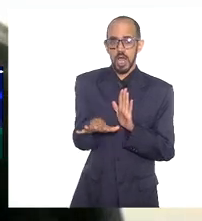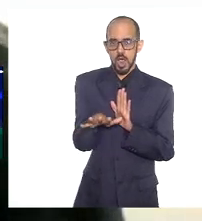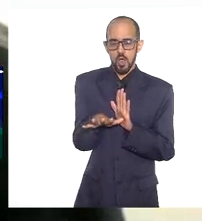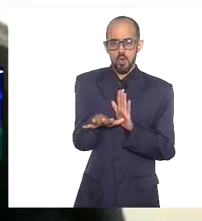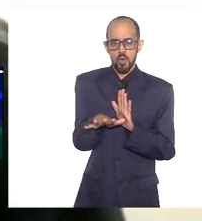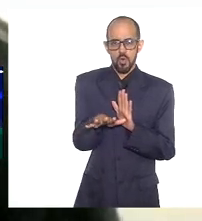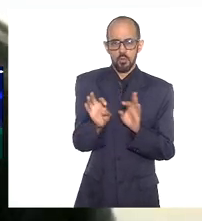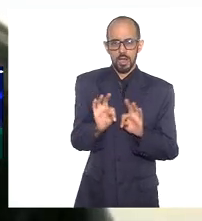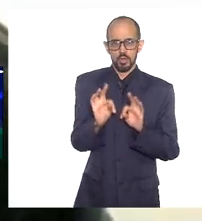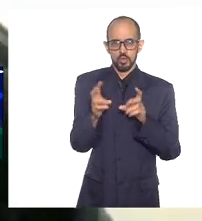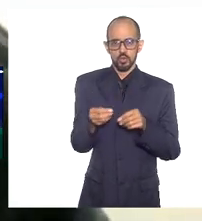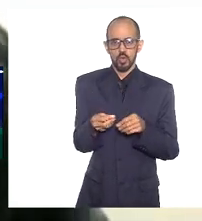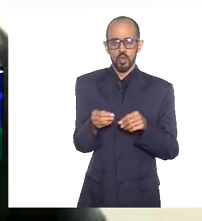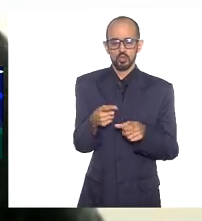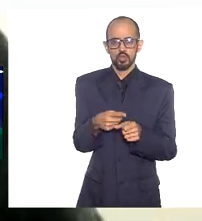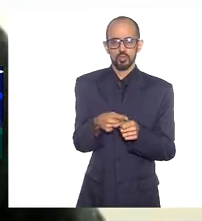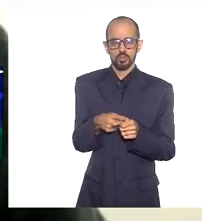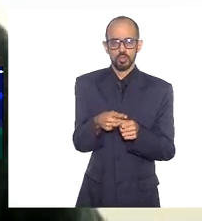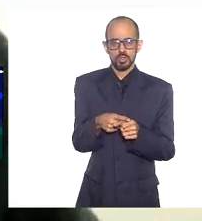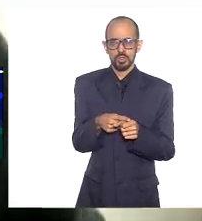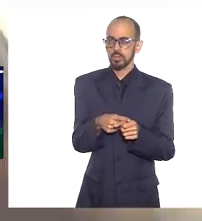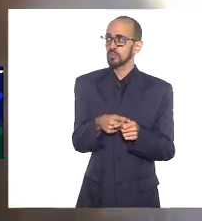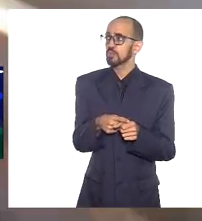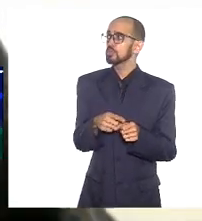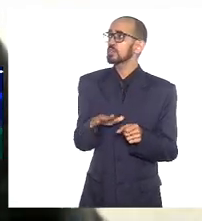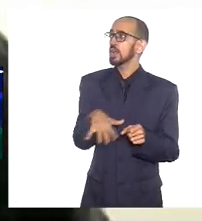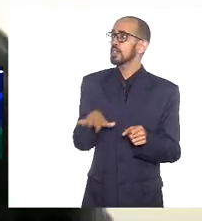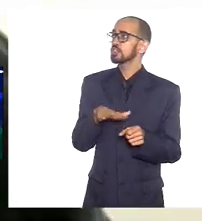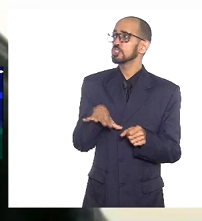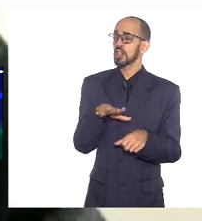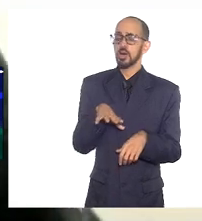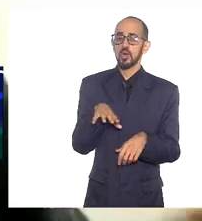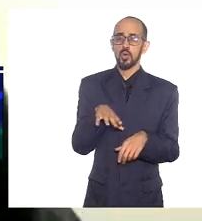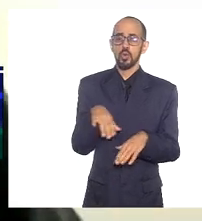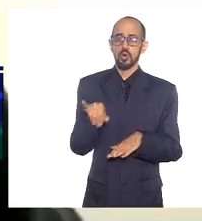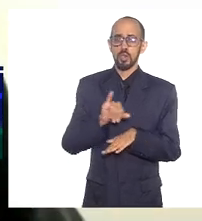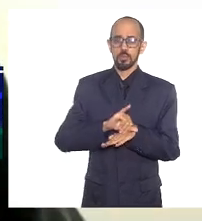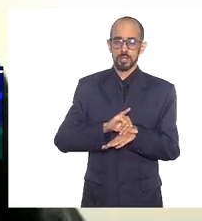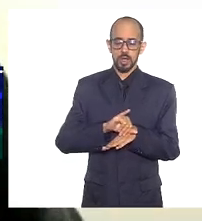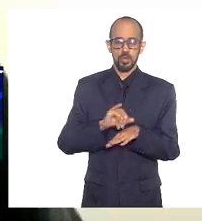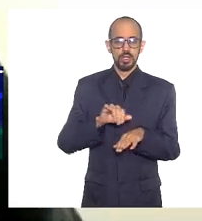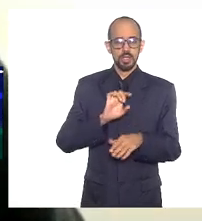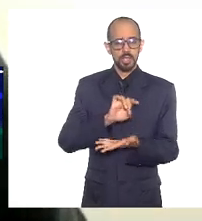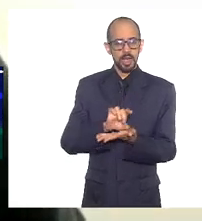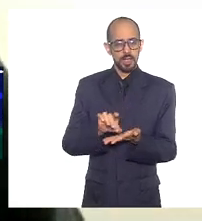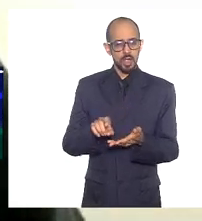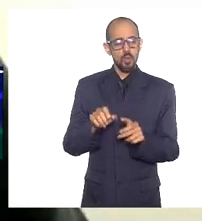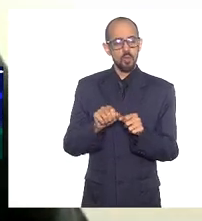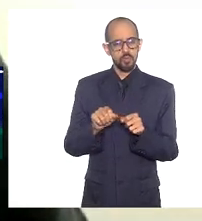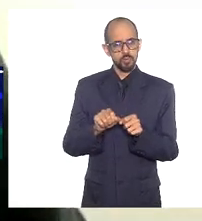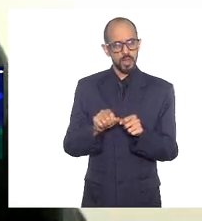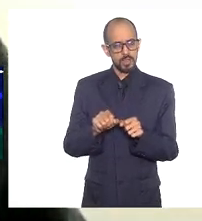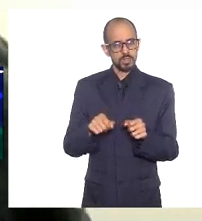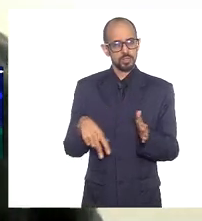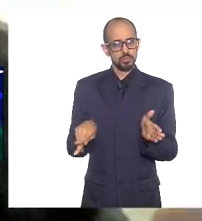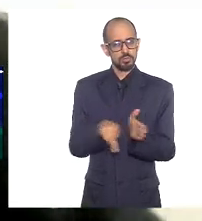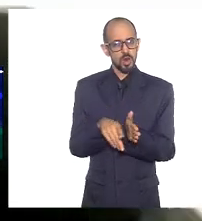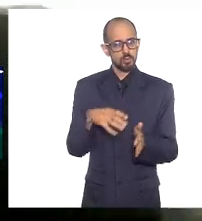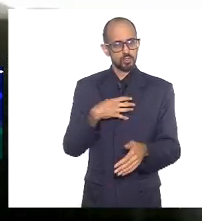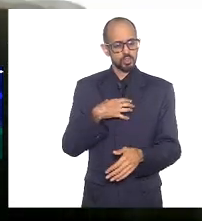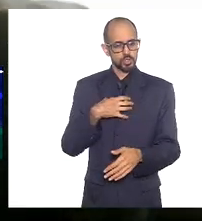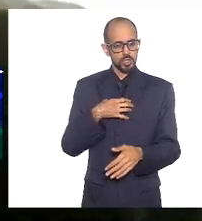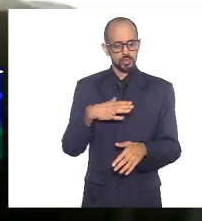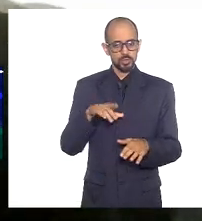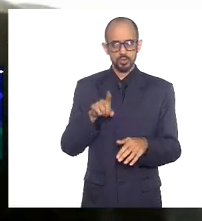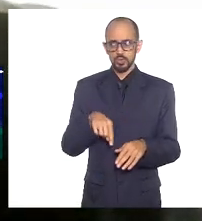municípios da região metropolitana, por exemplo, e que cada um faça do seu jeito, isso eu acho que poderia ser interessante. Então,